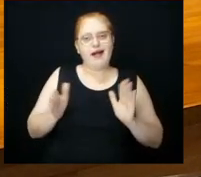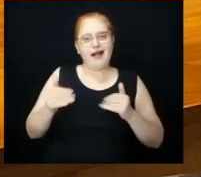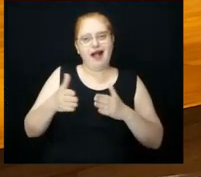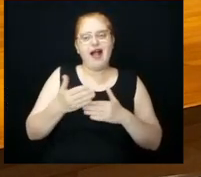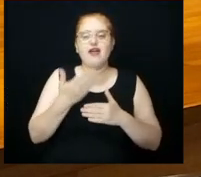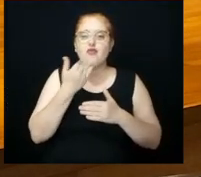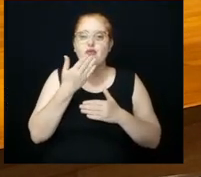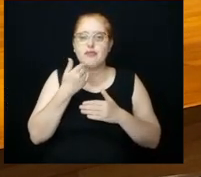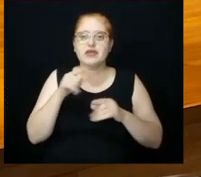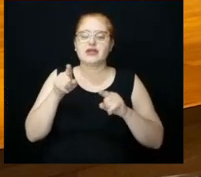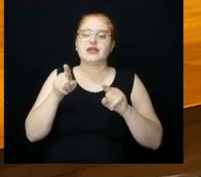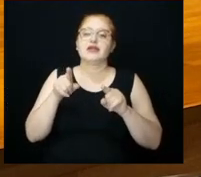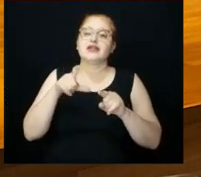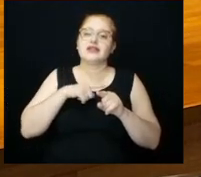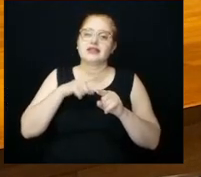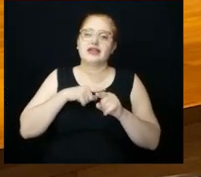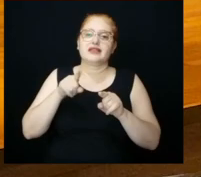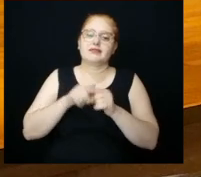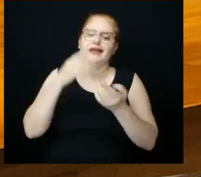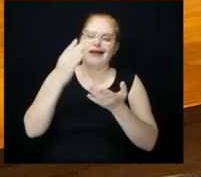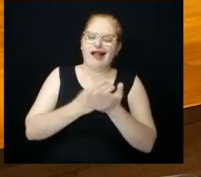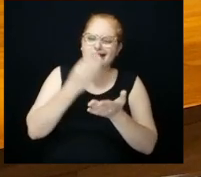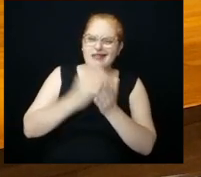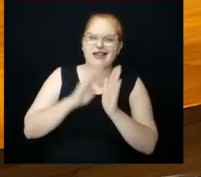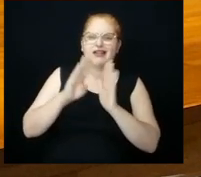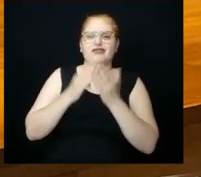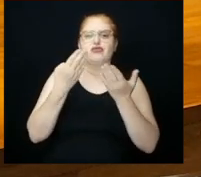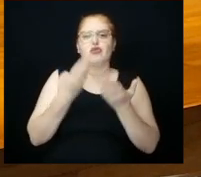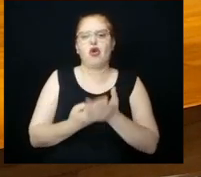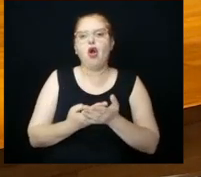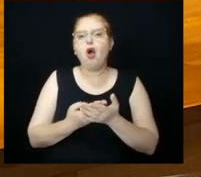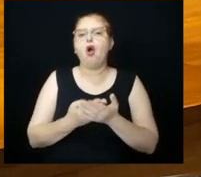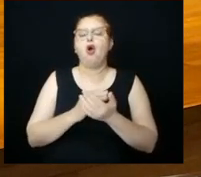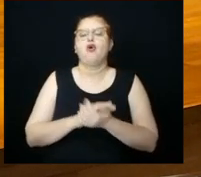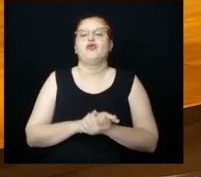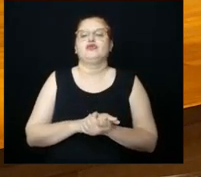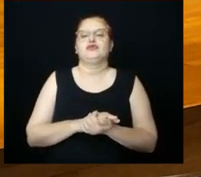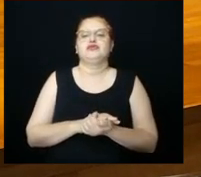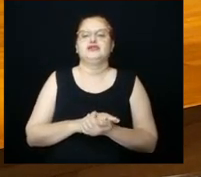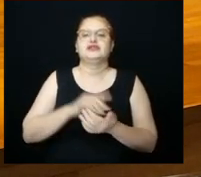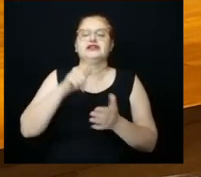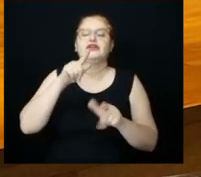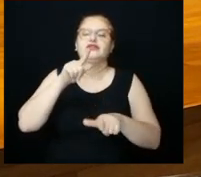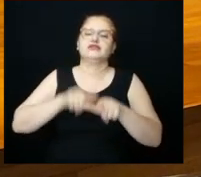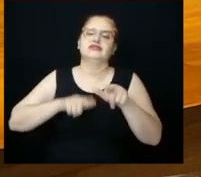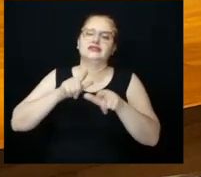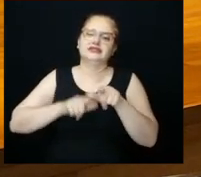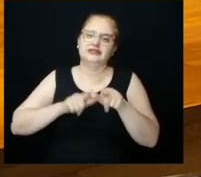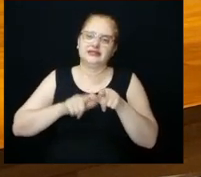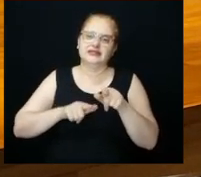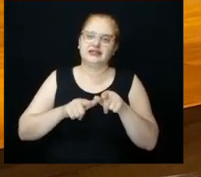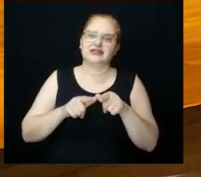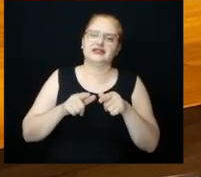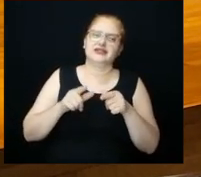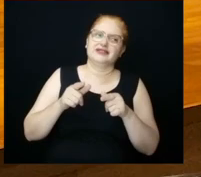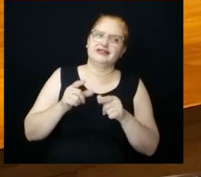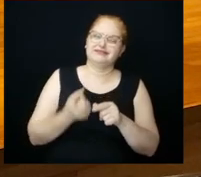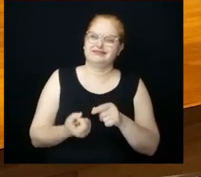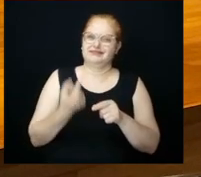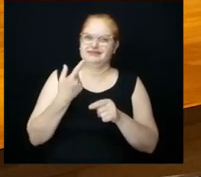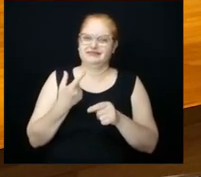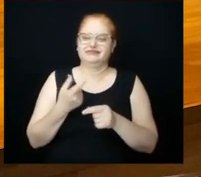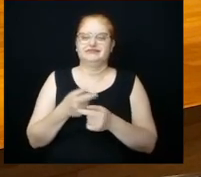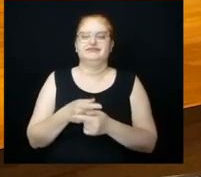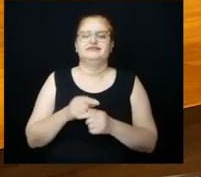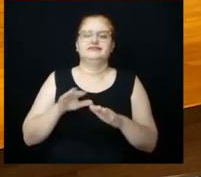comidas. Por cima de tudo estão espalhados cadernos escolares, gatafunhados com letras incertas. O velho carrega a caixa